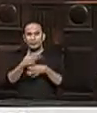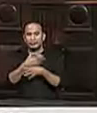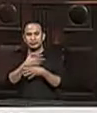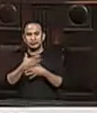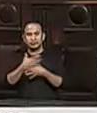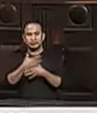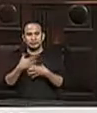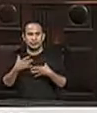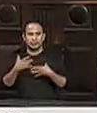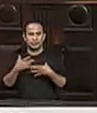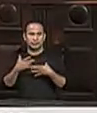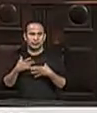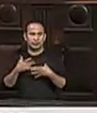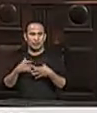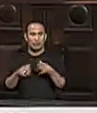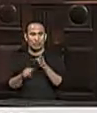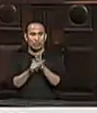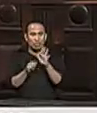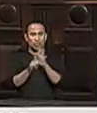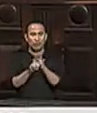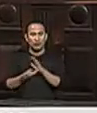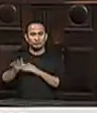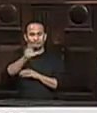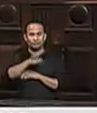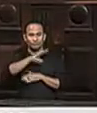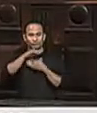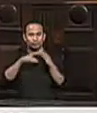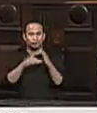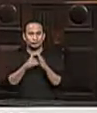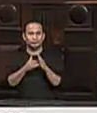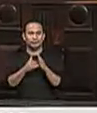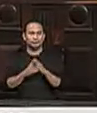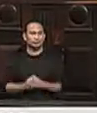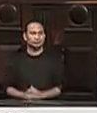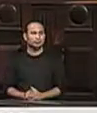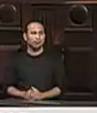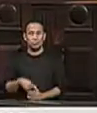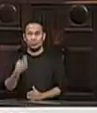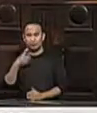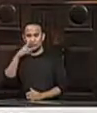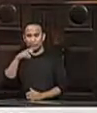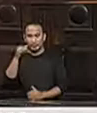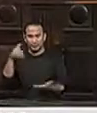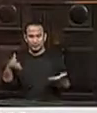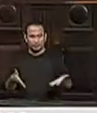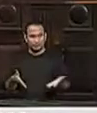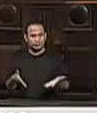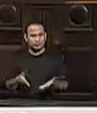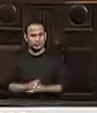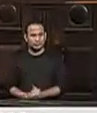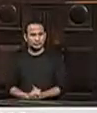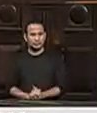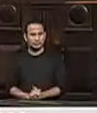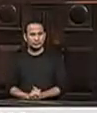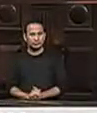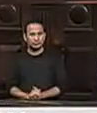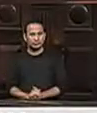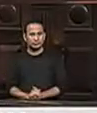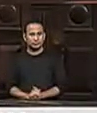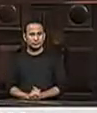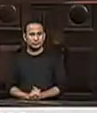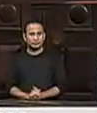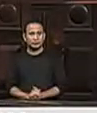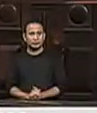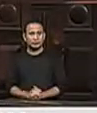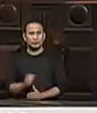O tráfico de drogas dominando tudo. E nós vemos aqui a alternativa que o